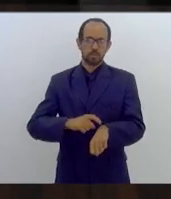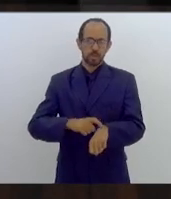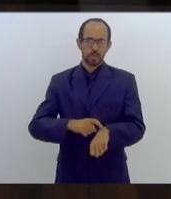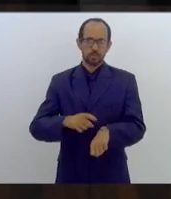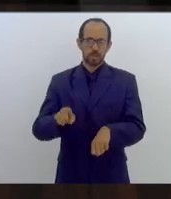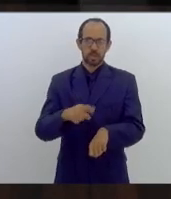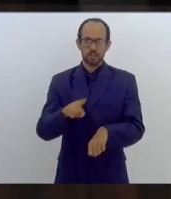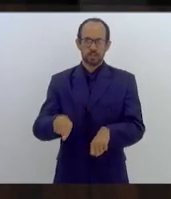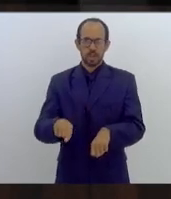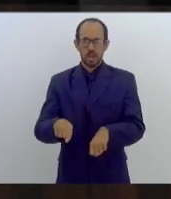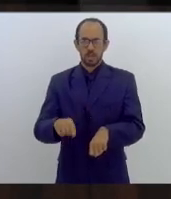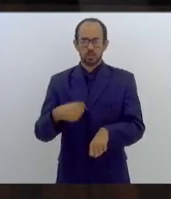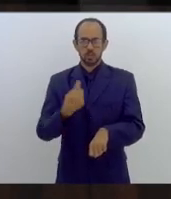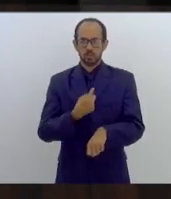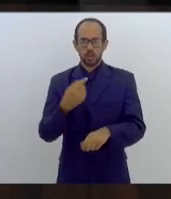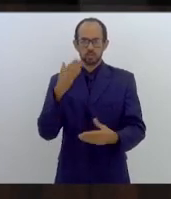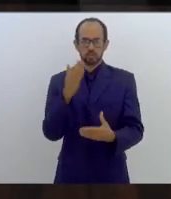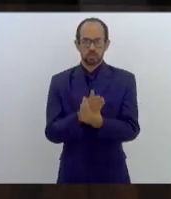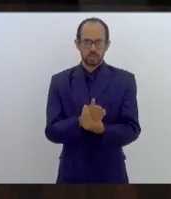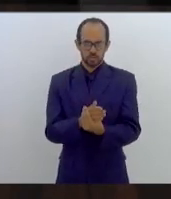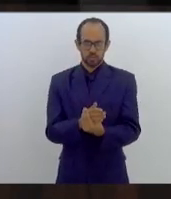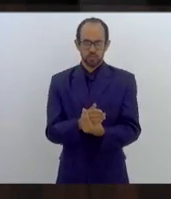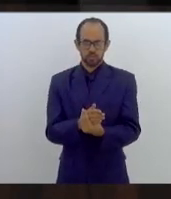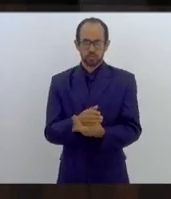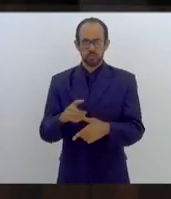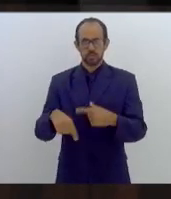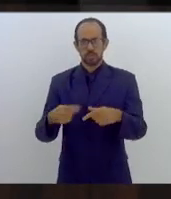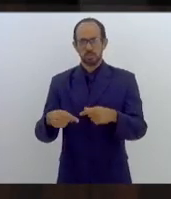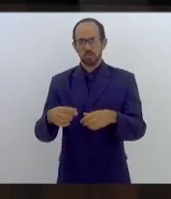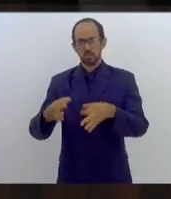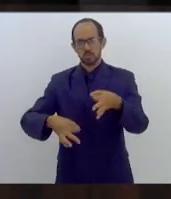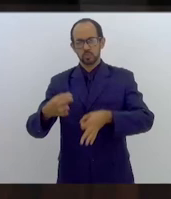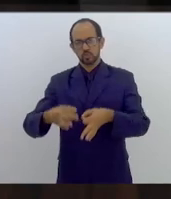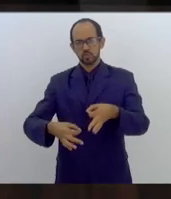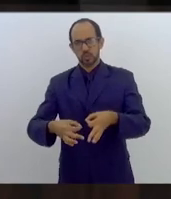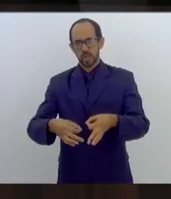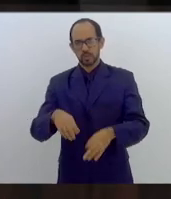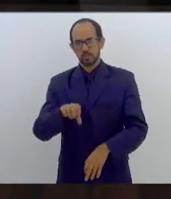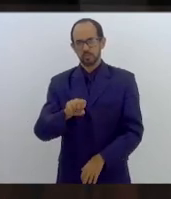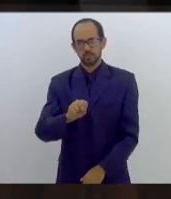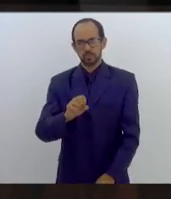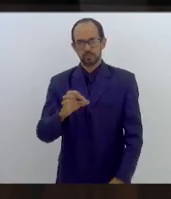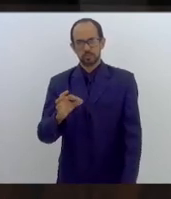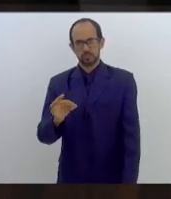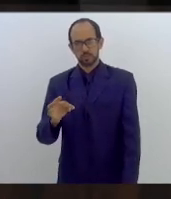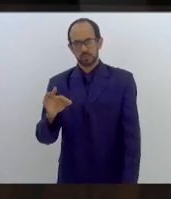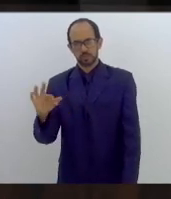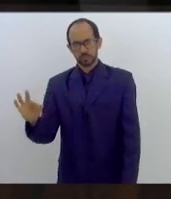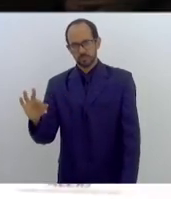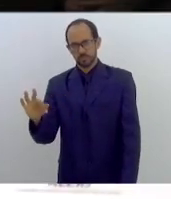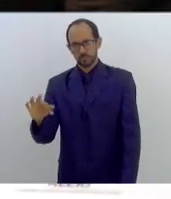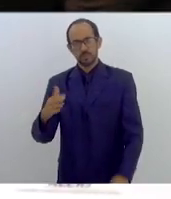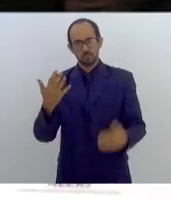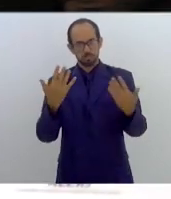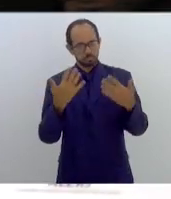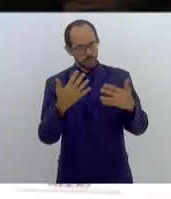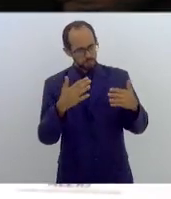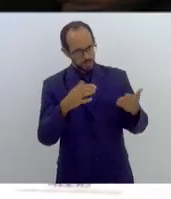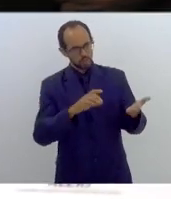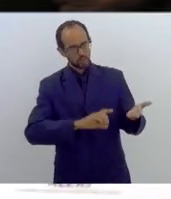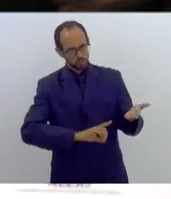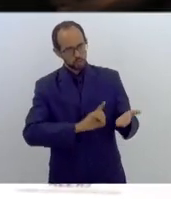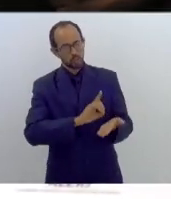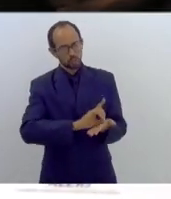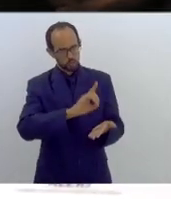o nosso processo, depois foi julgado no STF. E parabéns, doutor Rodrigo, mais uma vez o senhor estava certo, que o nosso